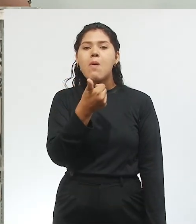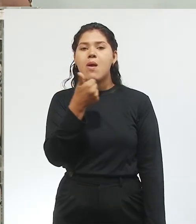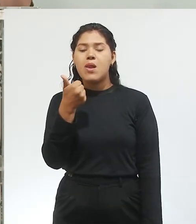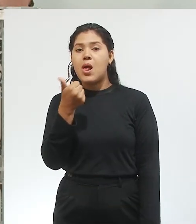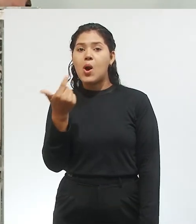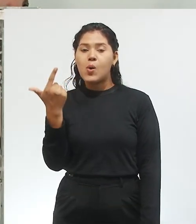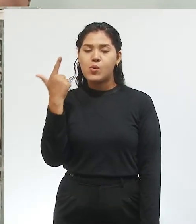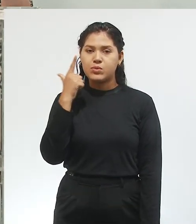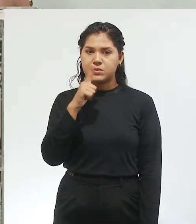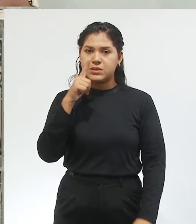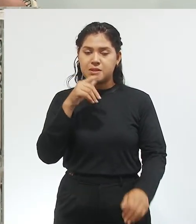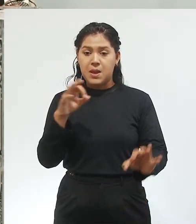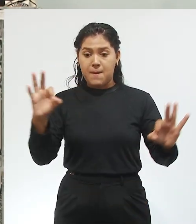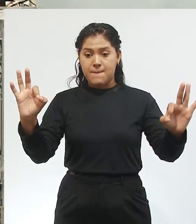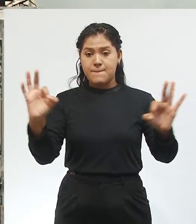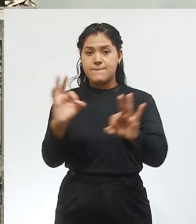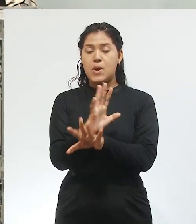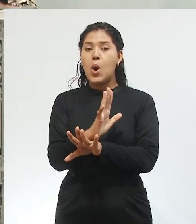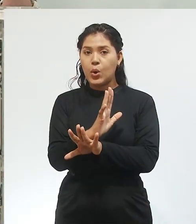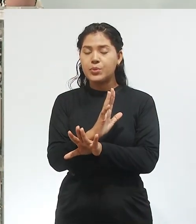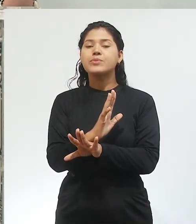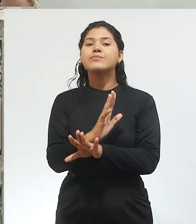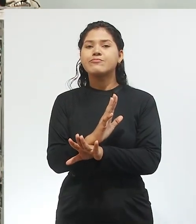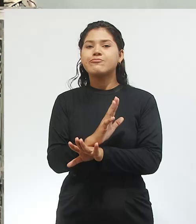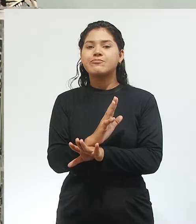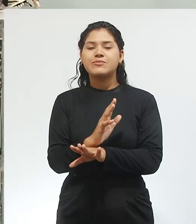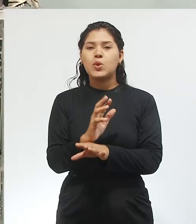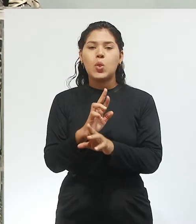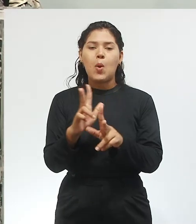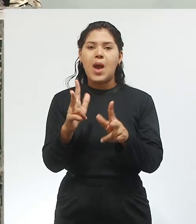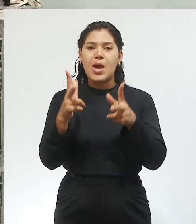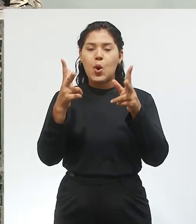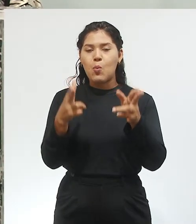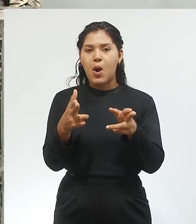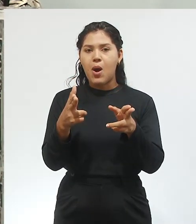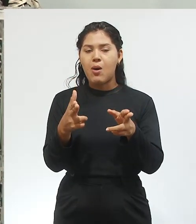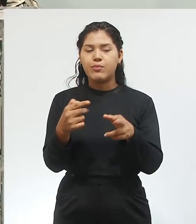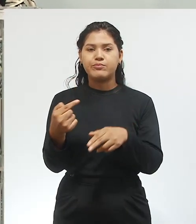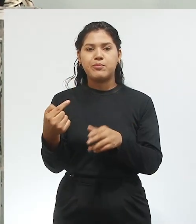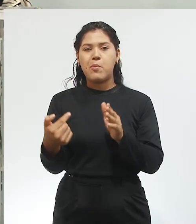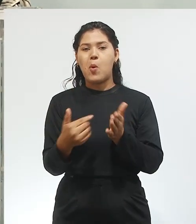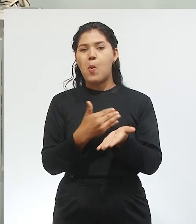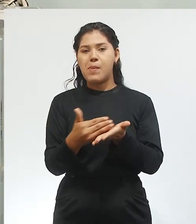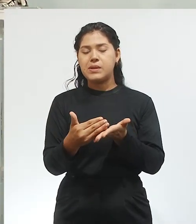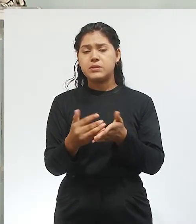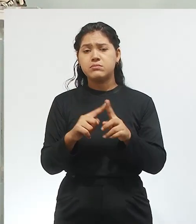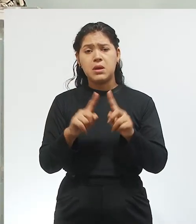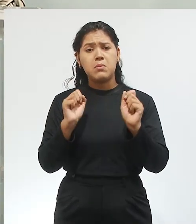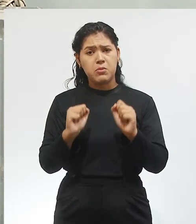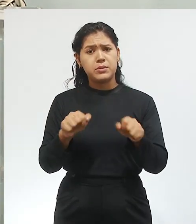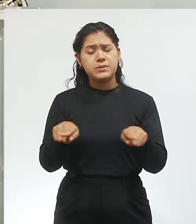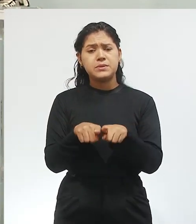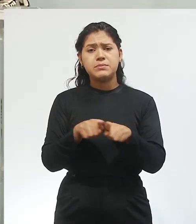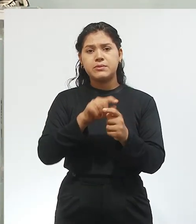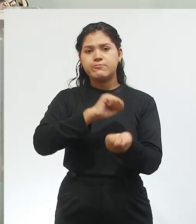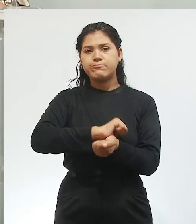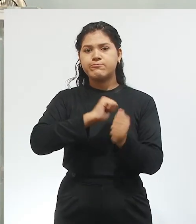que eles cheguem a uma redação final, entre aspas, que não é exatamente final, porque ele pode continuar